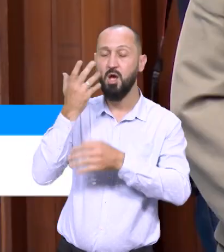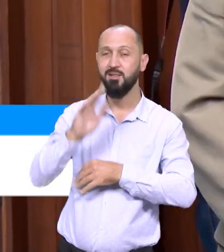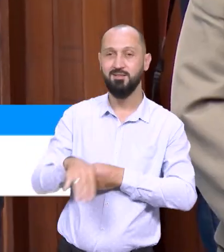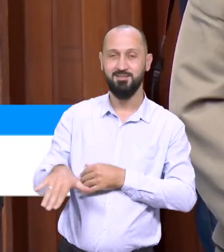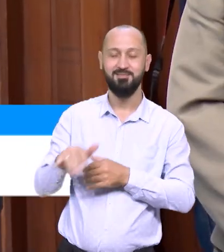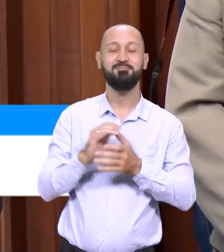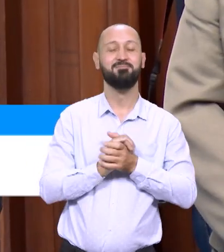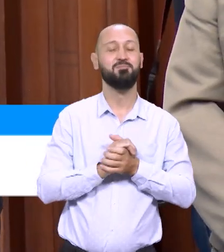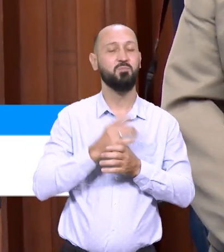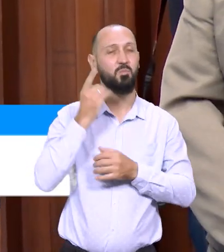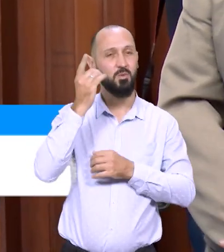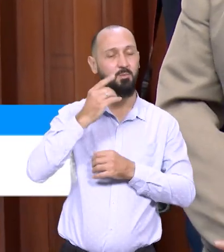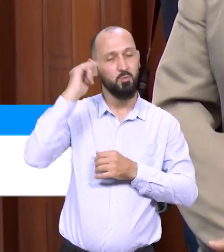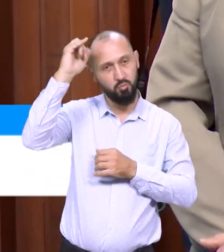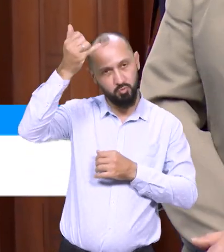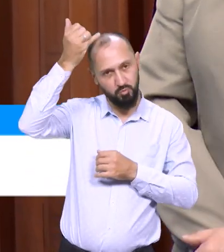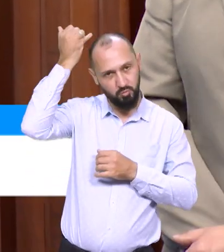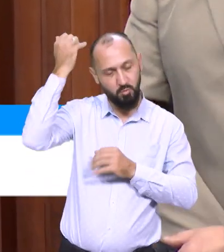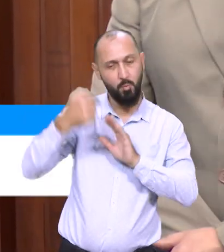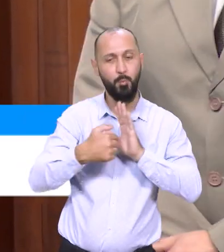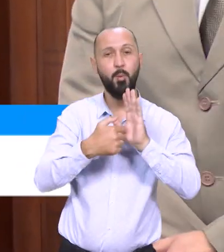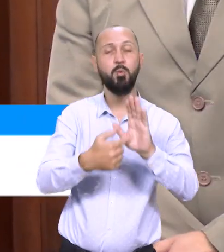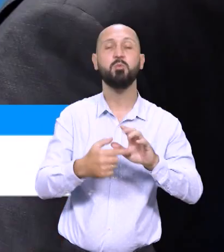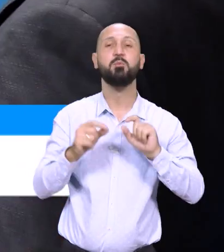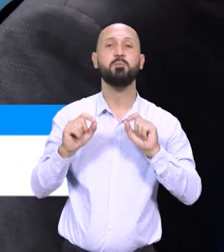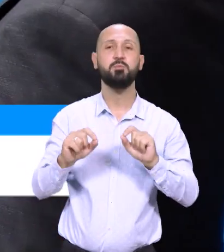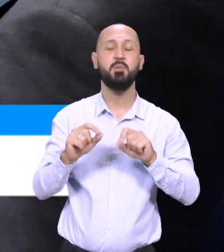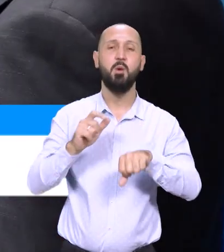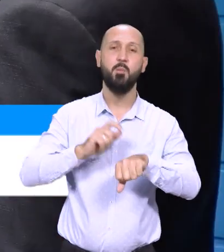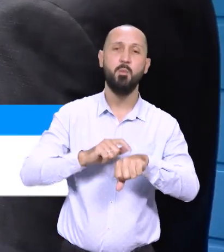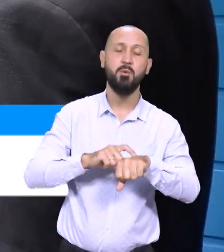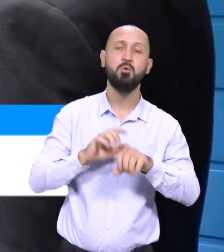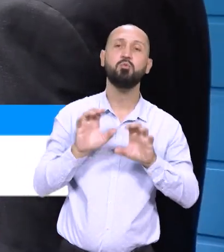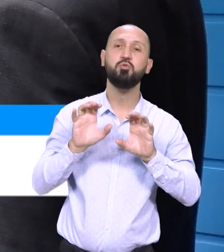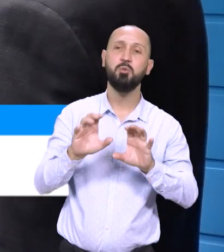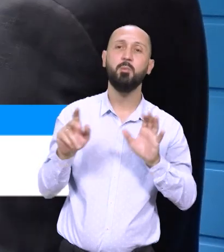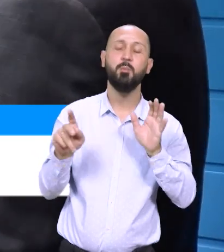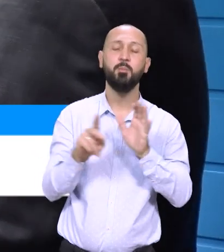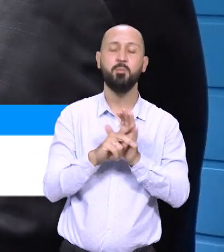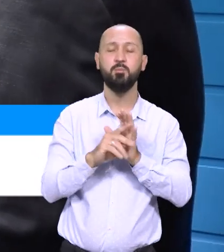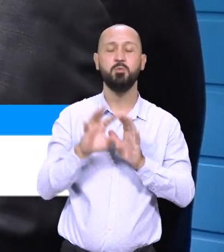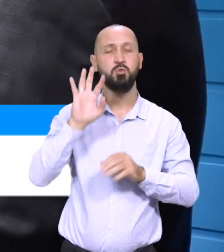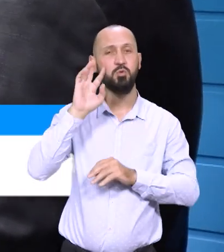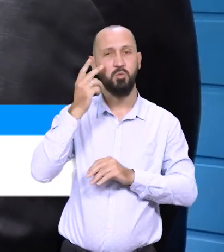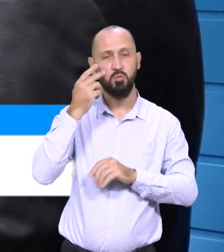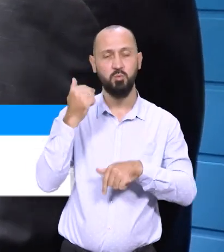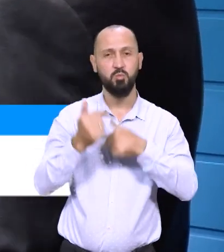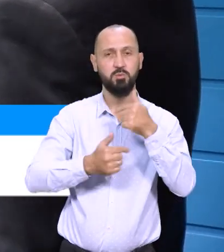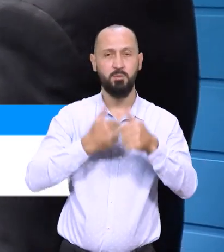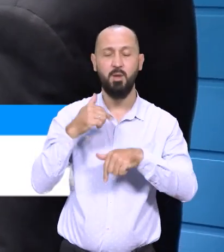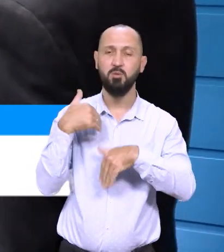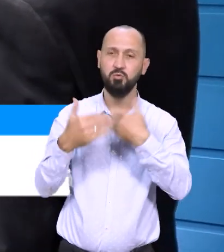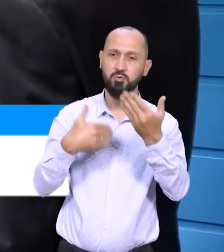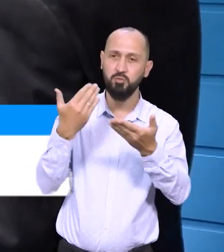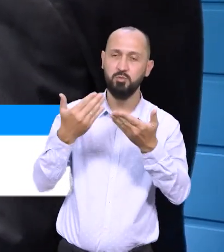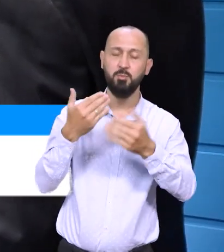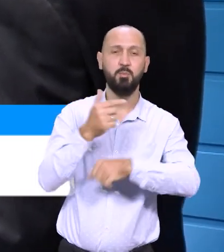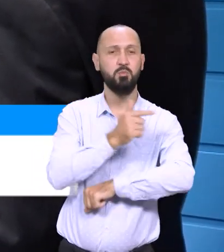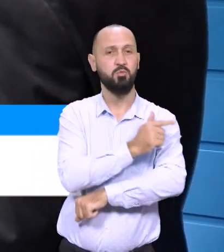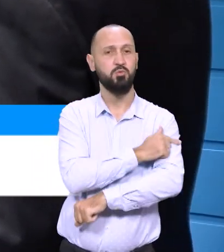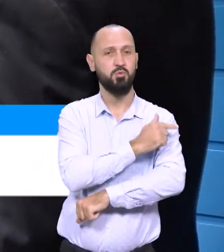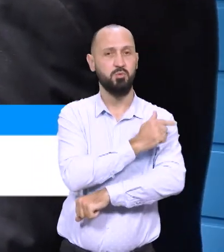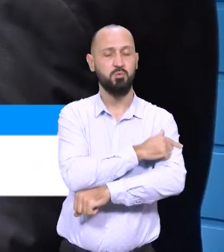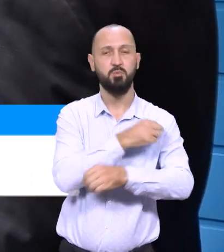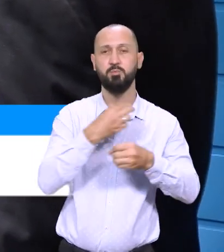crianças. O deputado Júnior Mock destacou que esta é uma forma de reconhecer o trabalho desenvolvido pelo